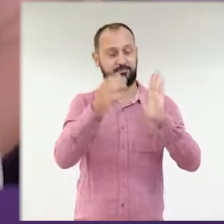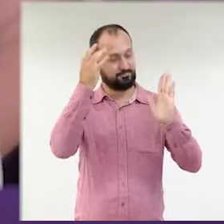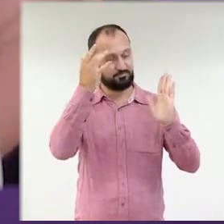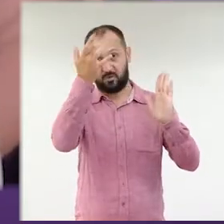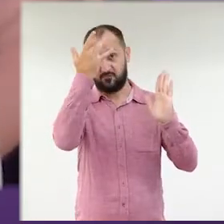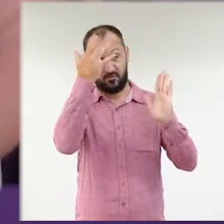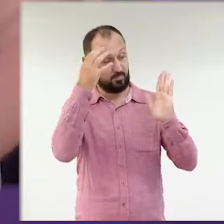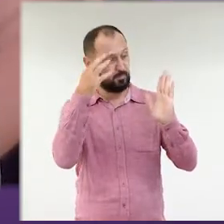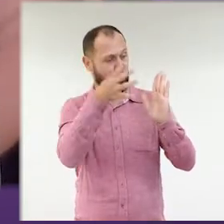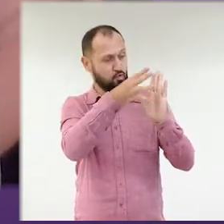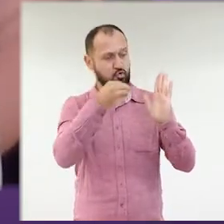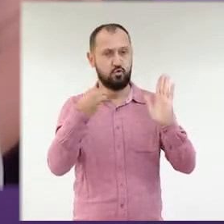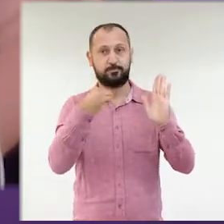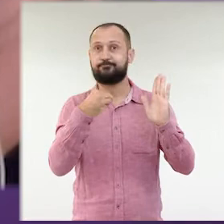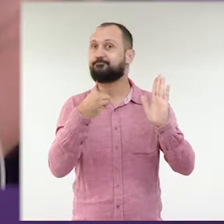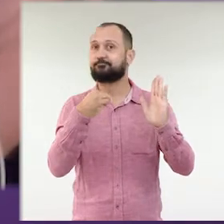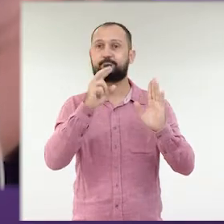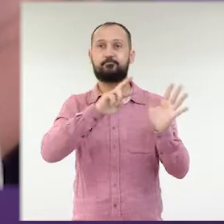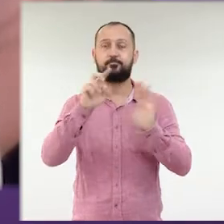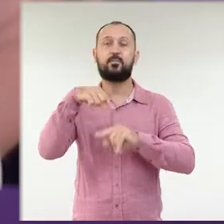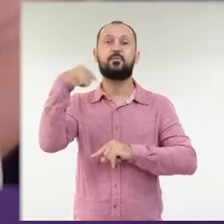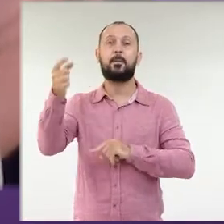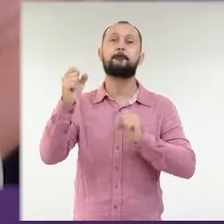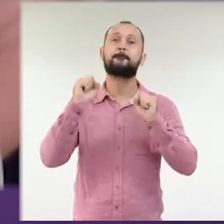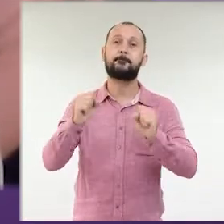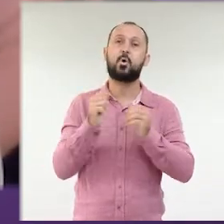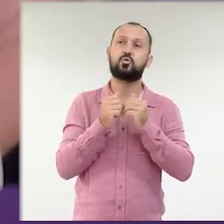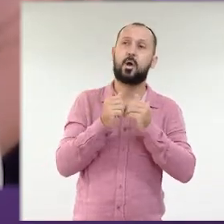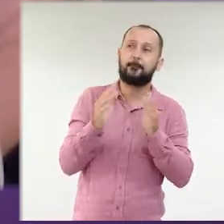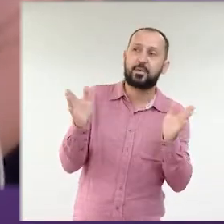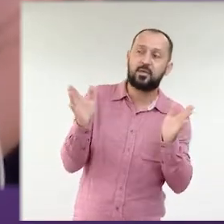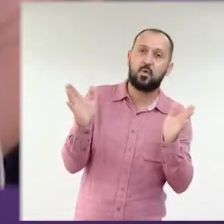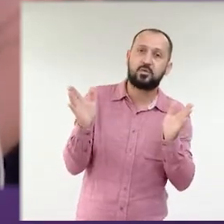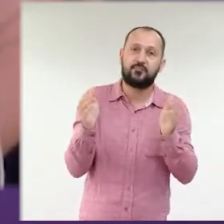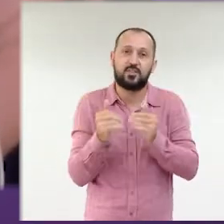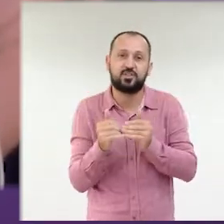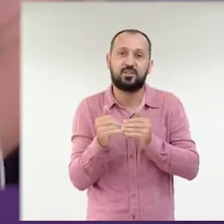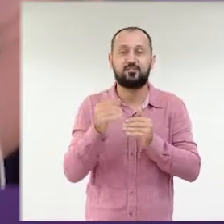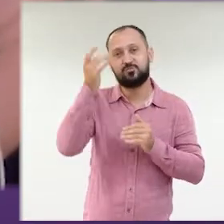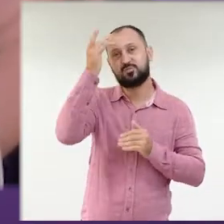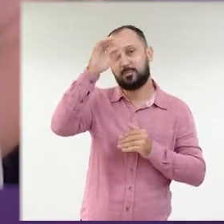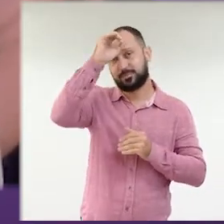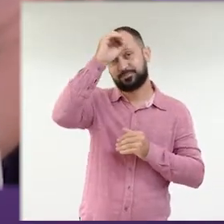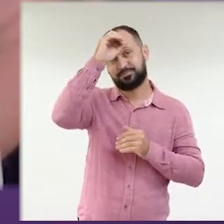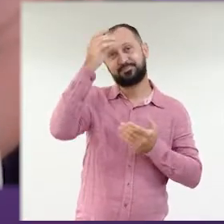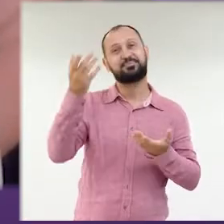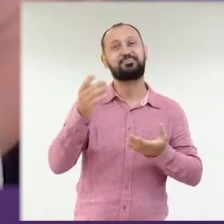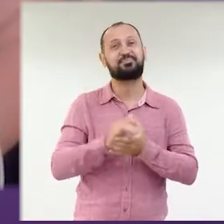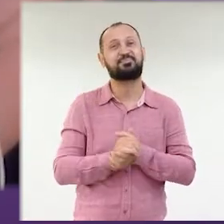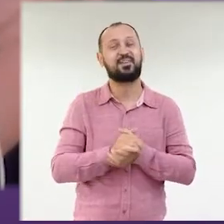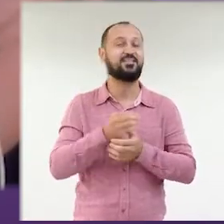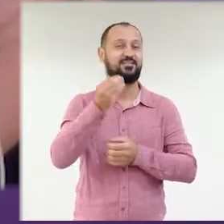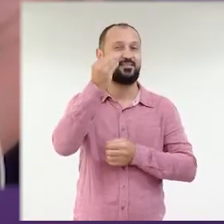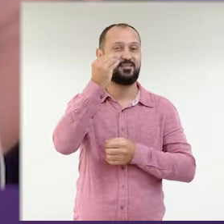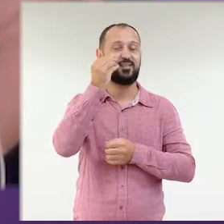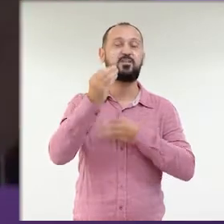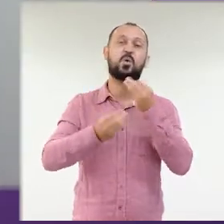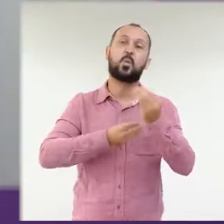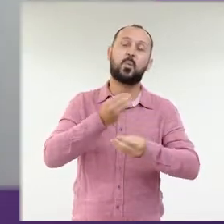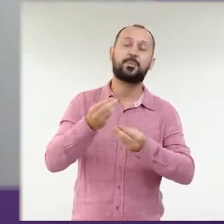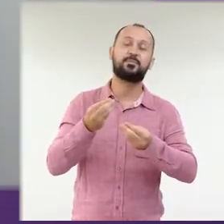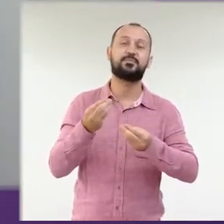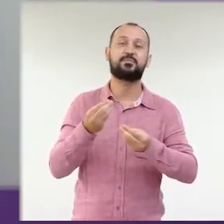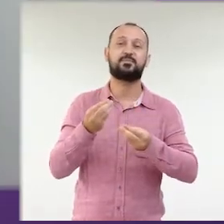é o viver o dia de hoje, a semana de hoje, semana que vem talvez a gente possa abrir um pouco mais, ou tem que fechar um pouco mais. Então, lidando